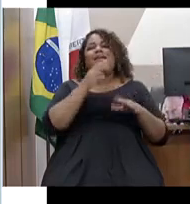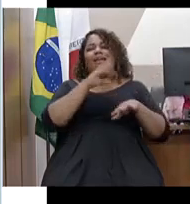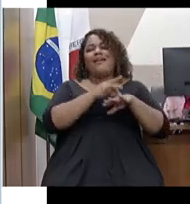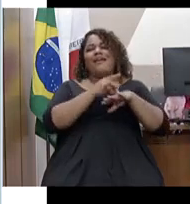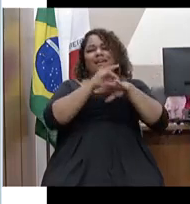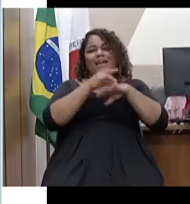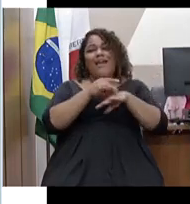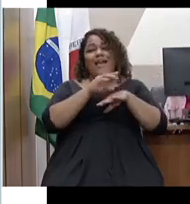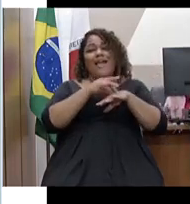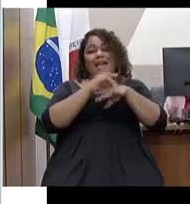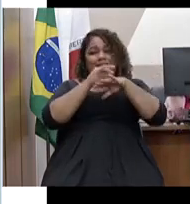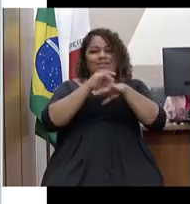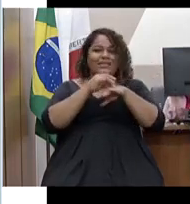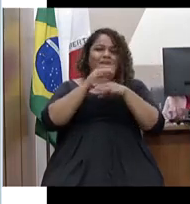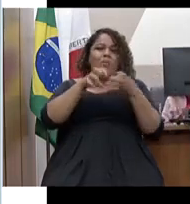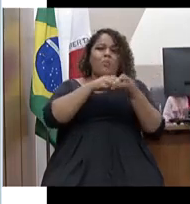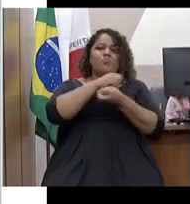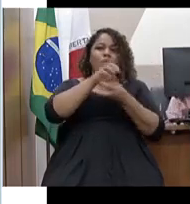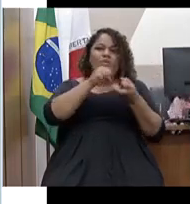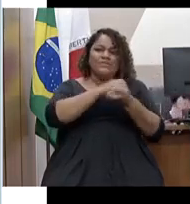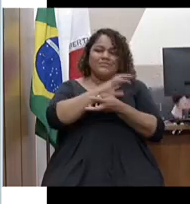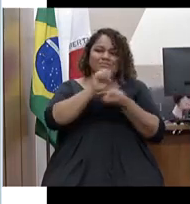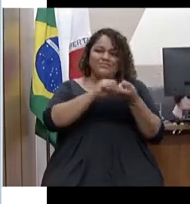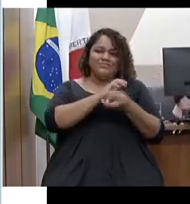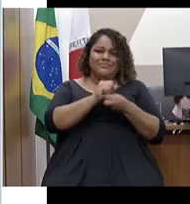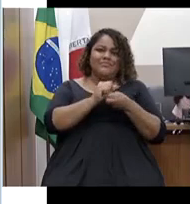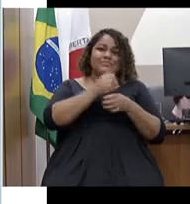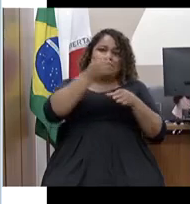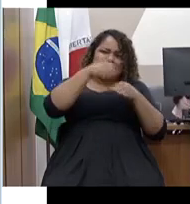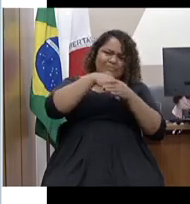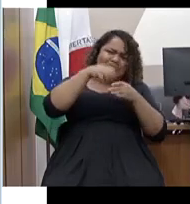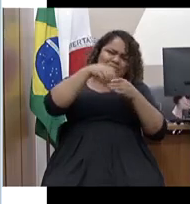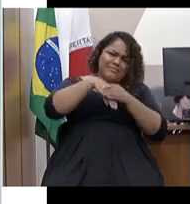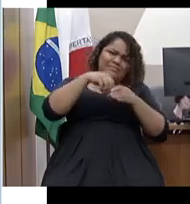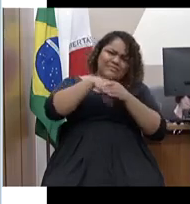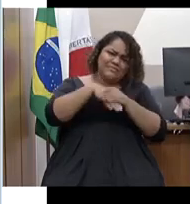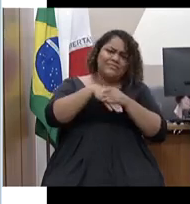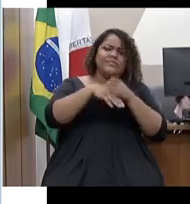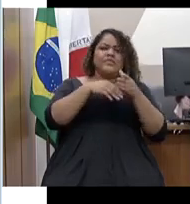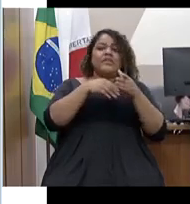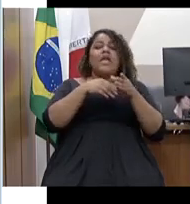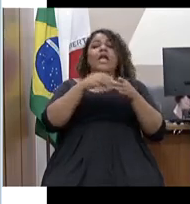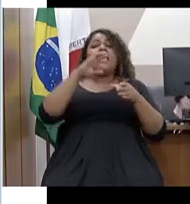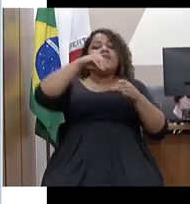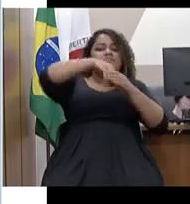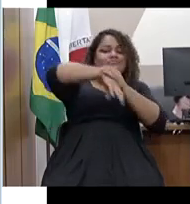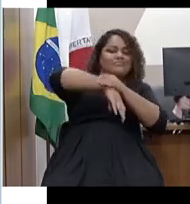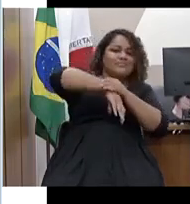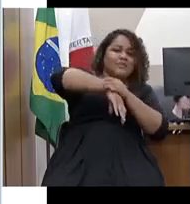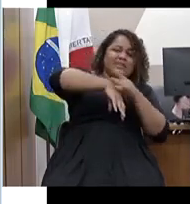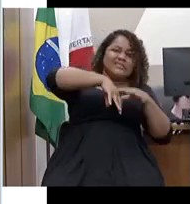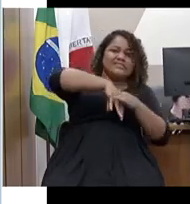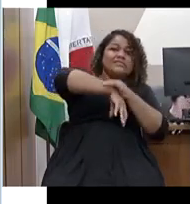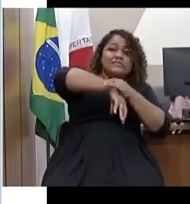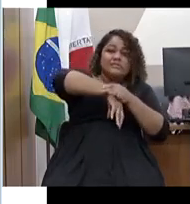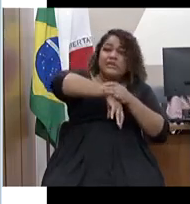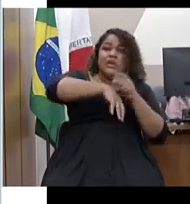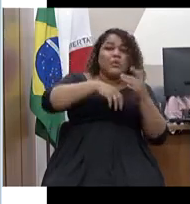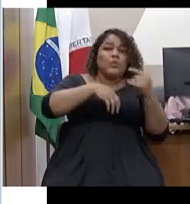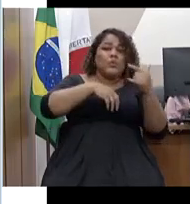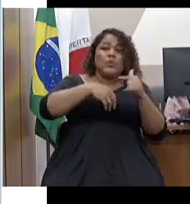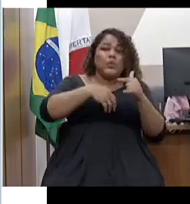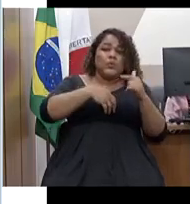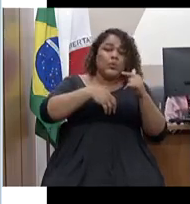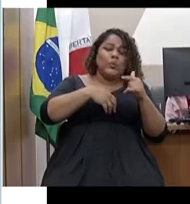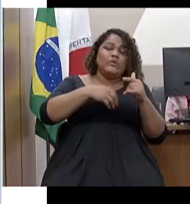de salsicha por dia então ele enfia a mão lá na máquina que não tem proteção muitas vezes então o ritmo de trabalho a